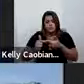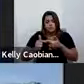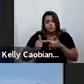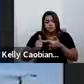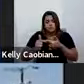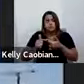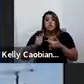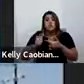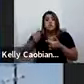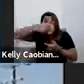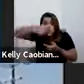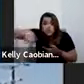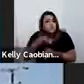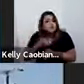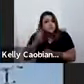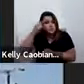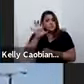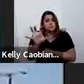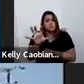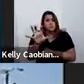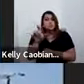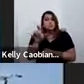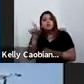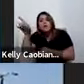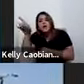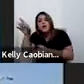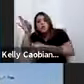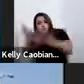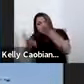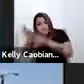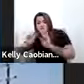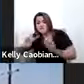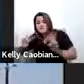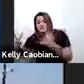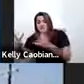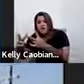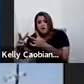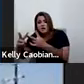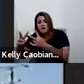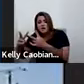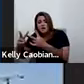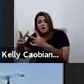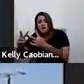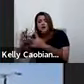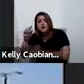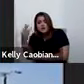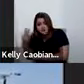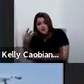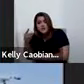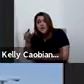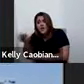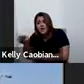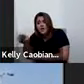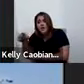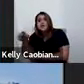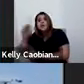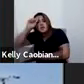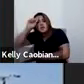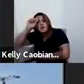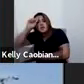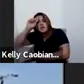a juíza da terceira vara votou conosco e teve pressão, claro que